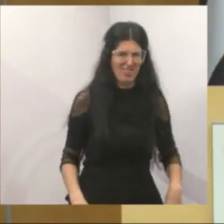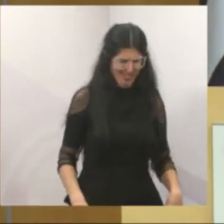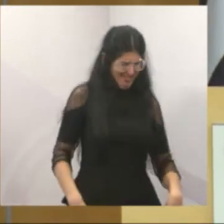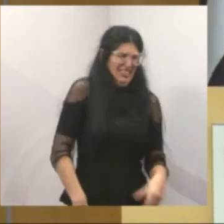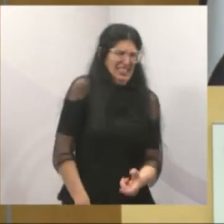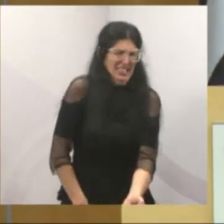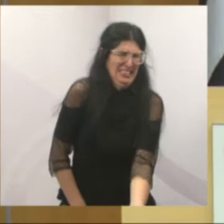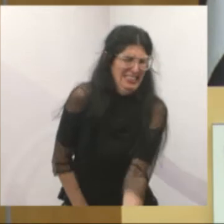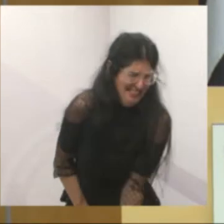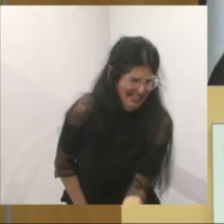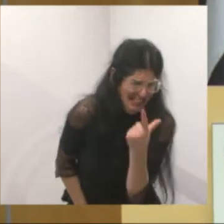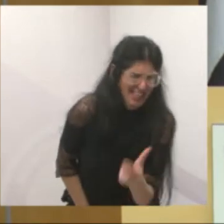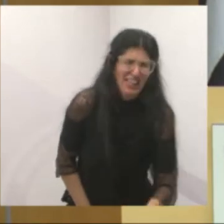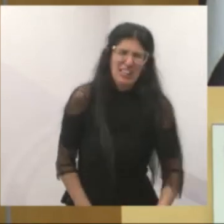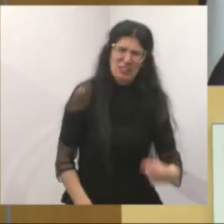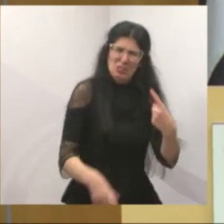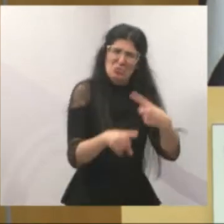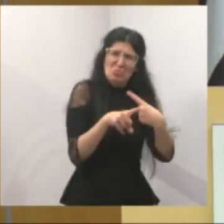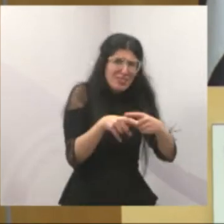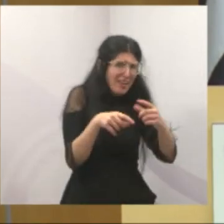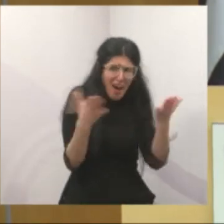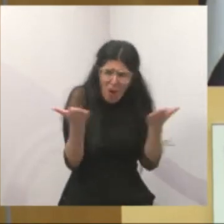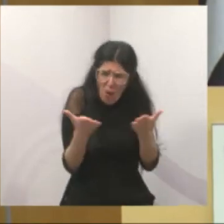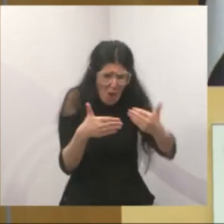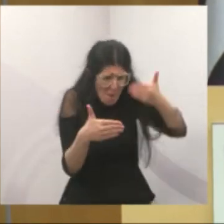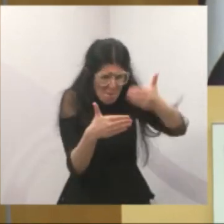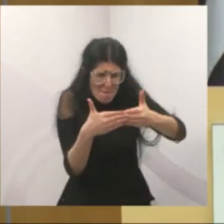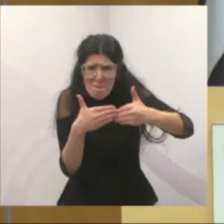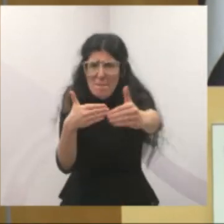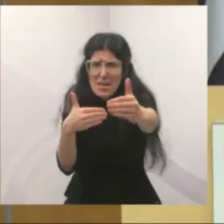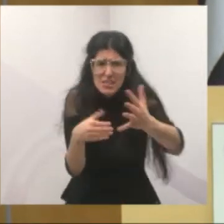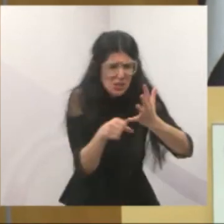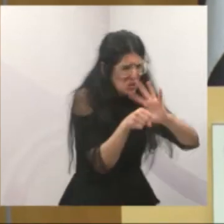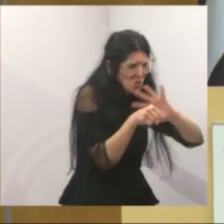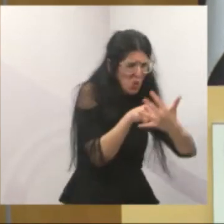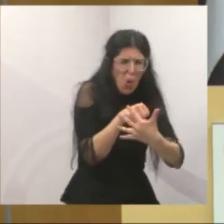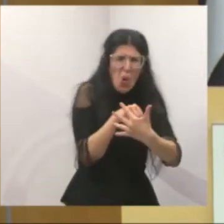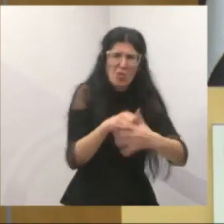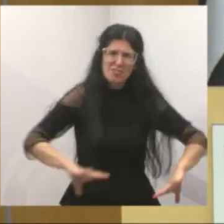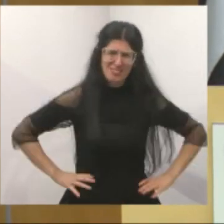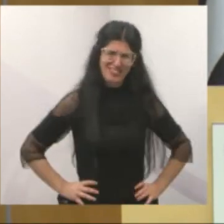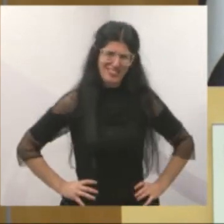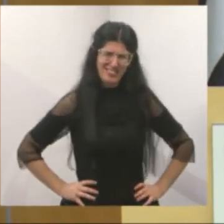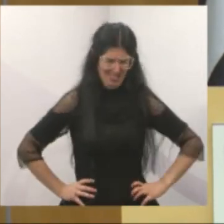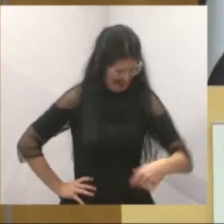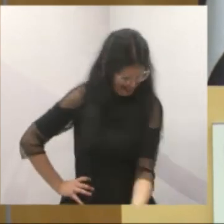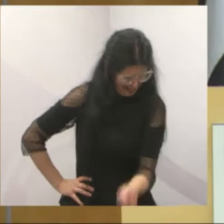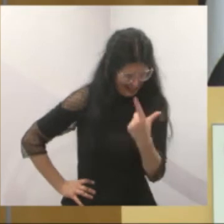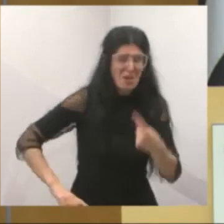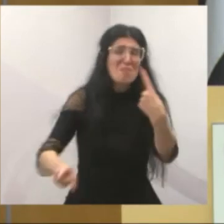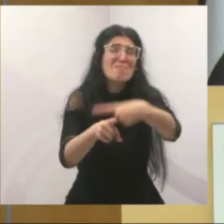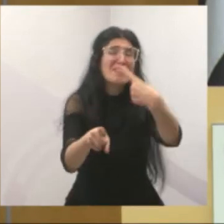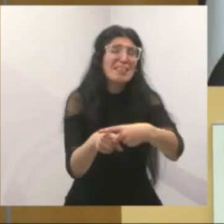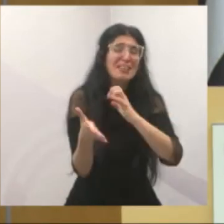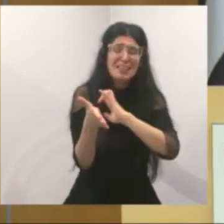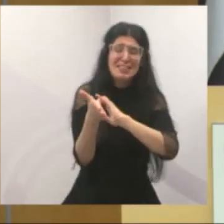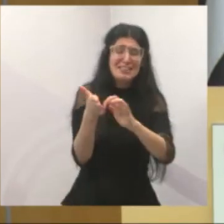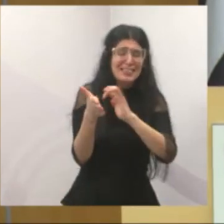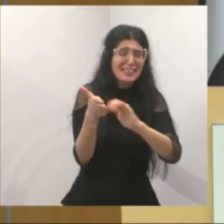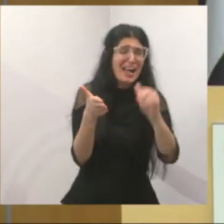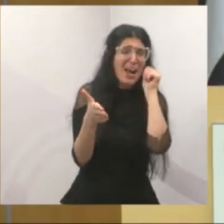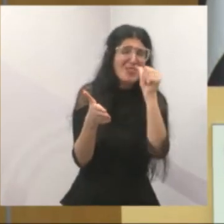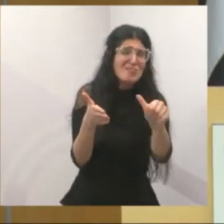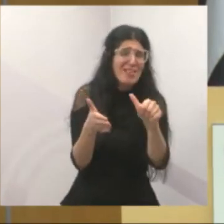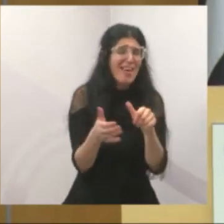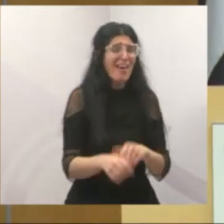estamos enfrentando da pandemia, por que a secretária de saúde de Jacareí pediu demissão?